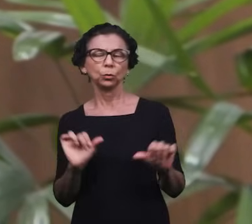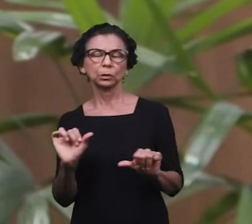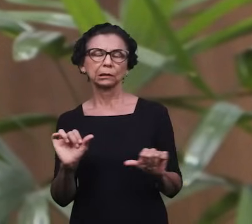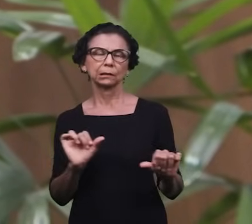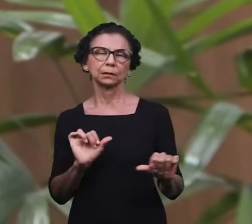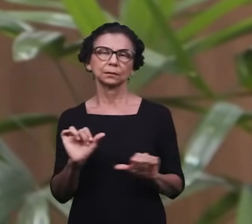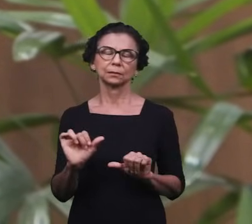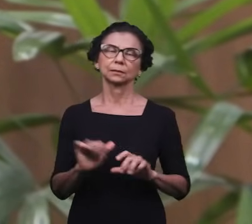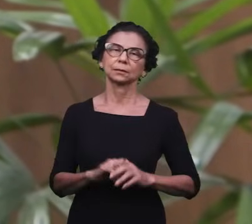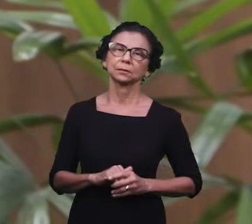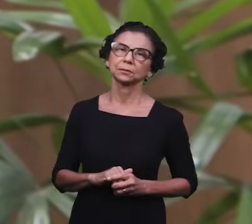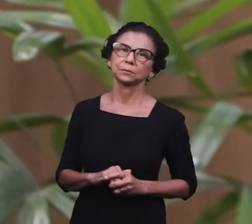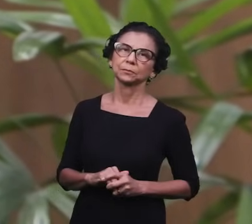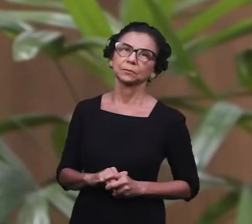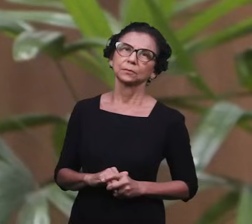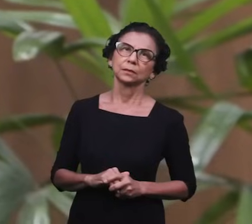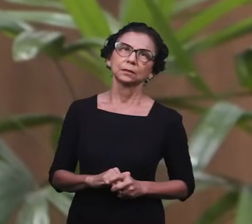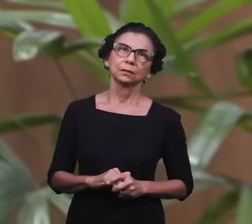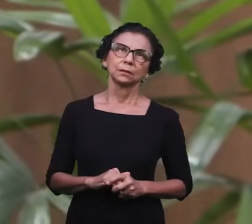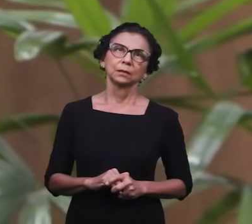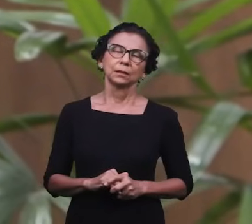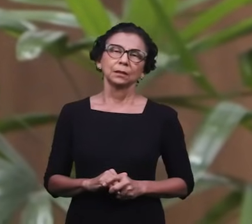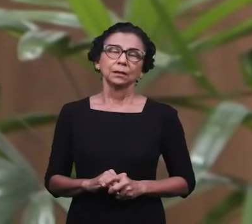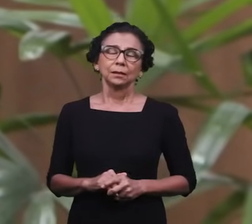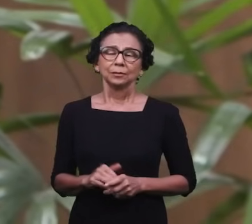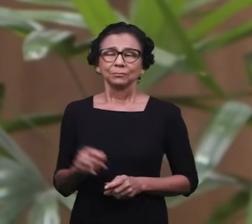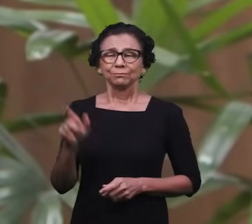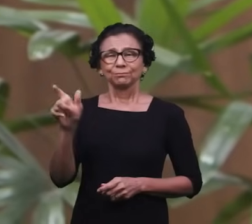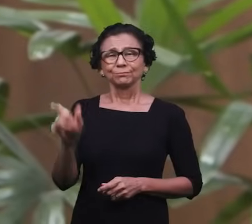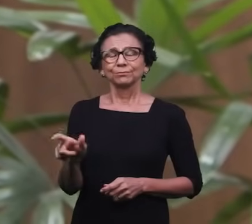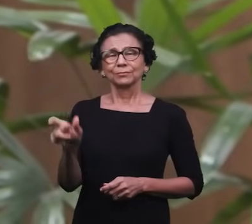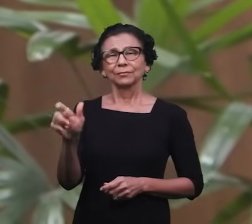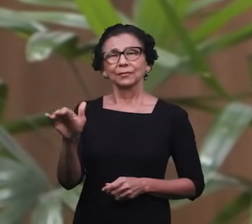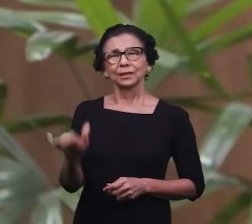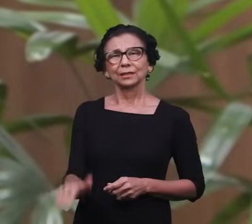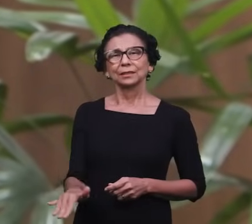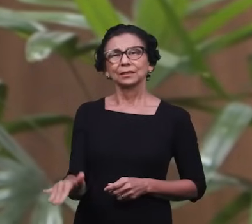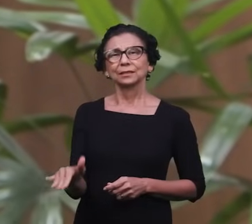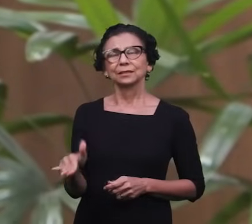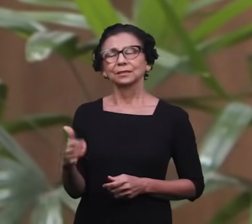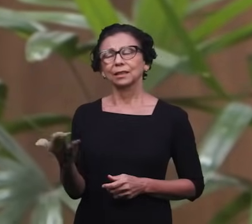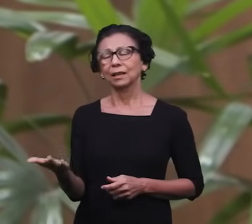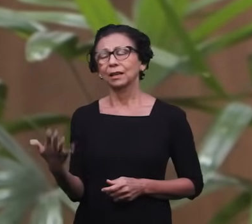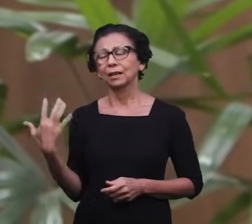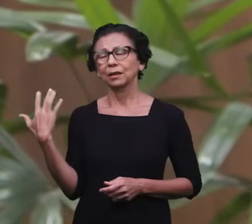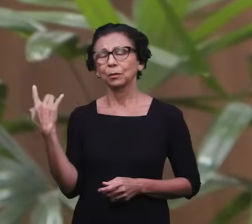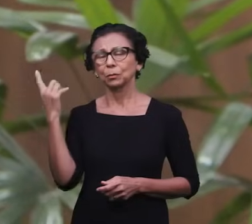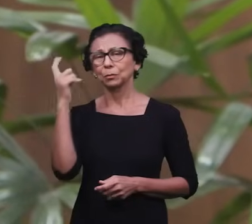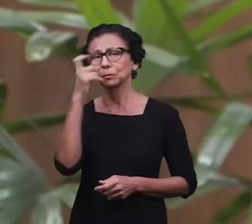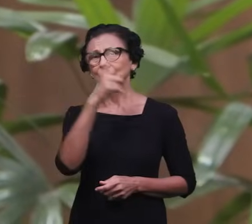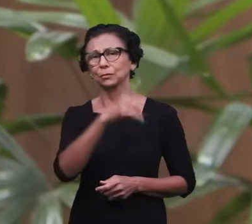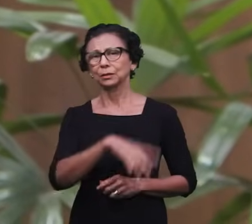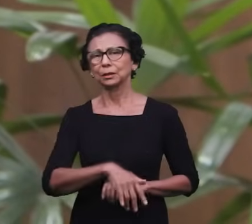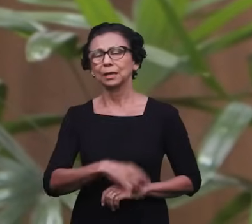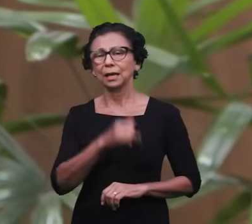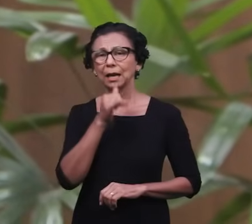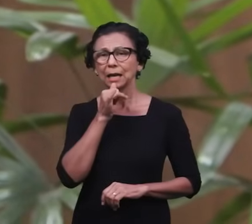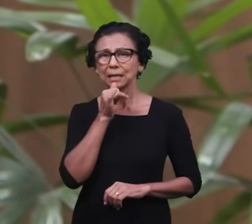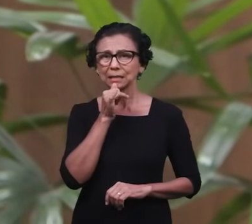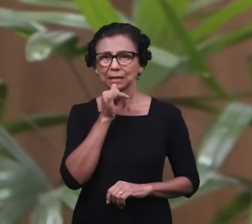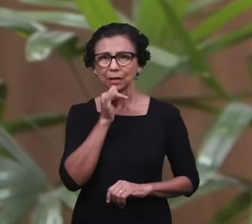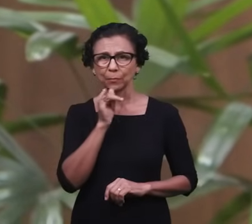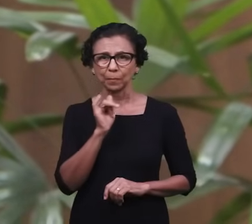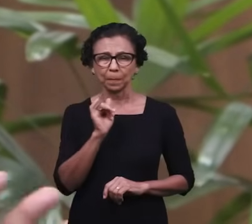pequenas mudanças, traz muito sofrimento. Sempre passava no trajeto para ir para a escola. Aquele dia